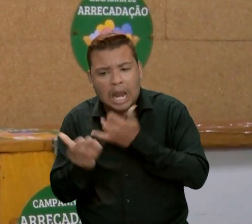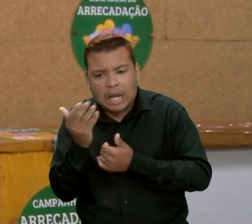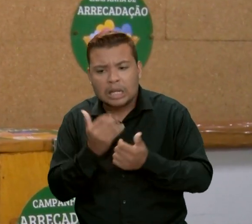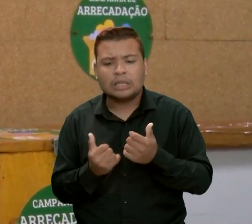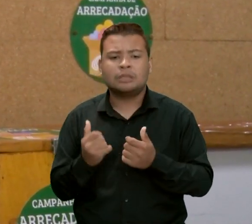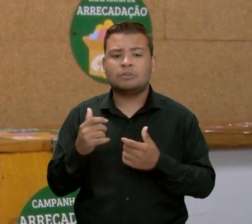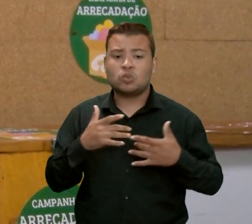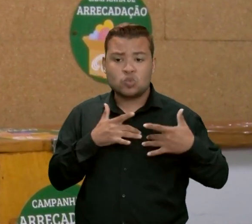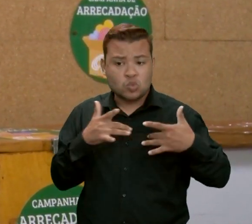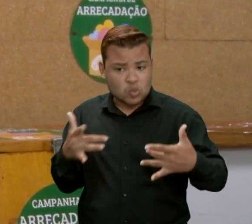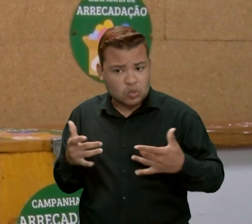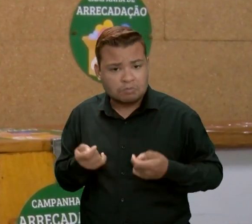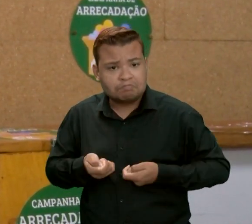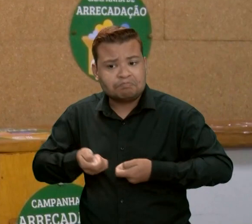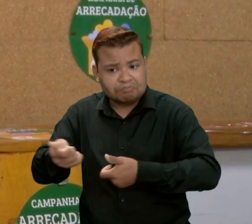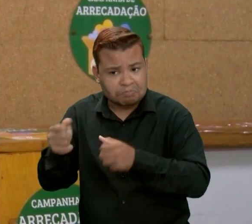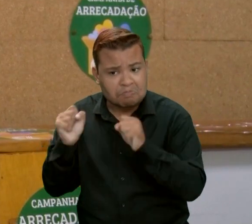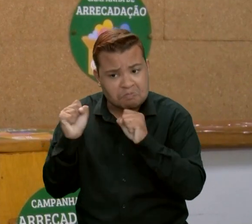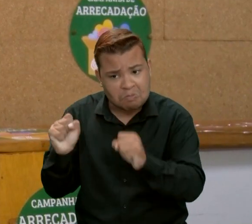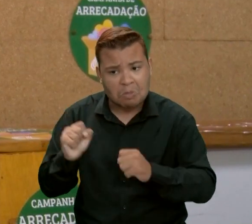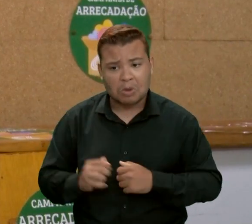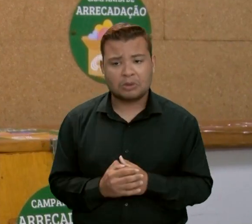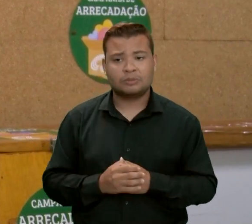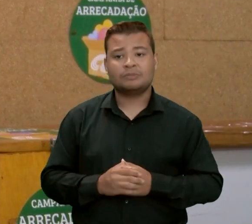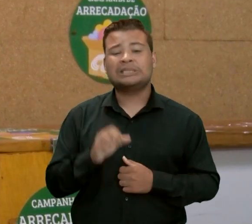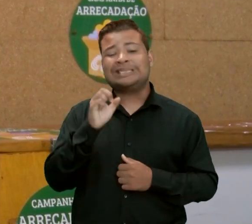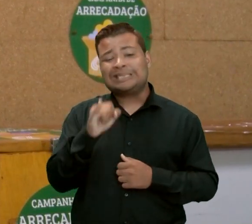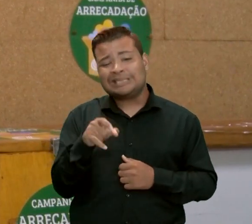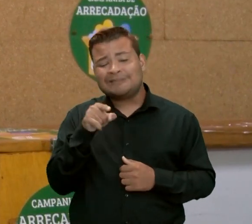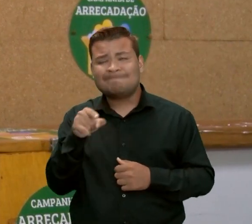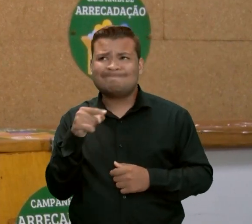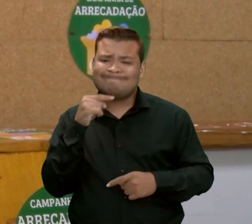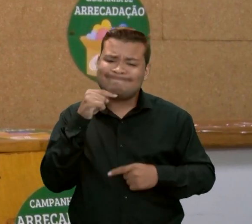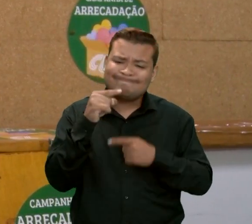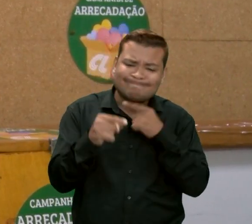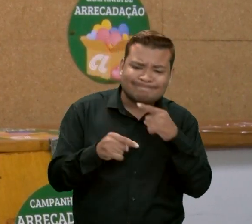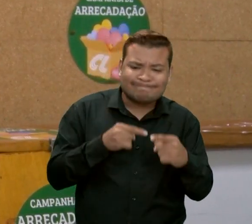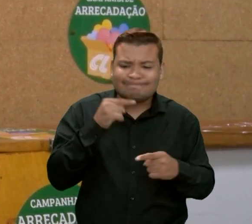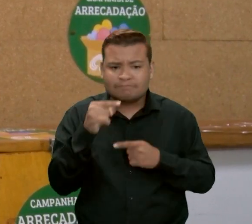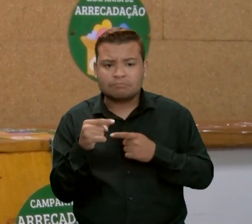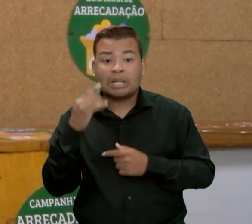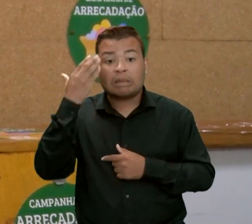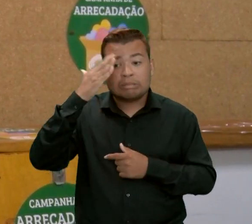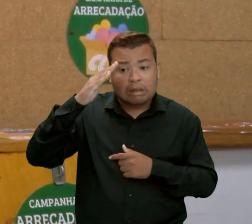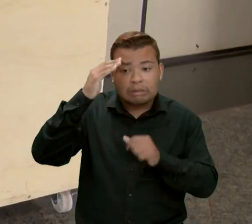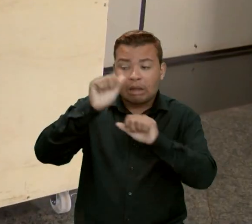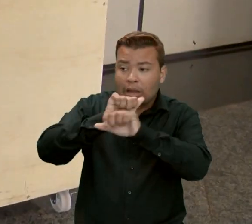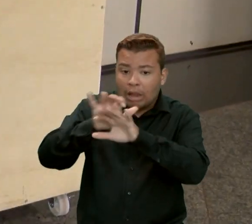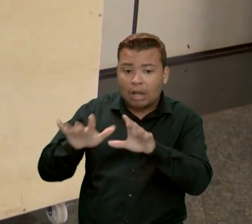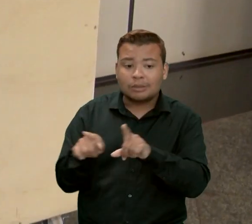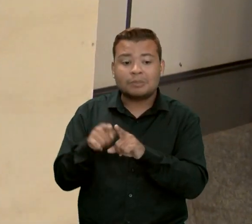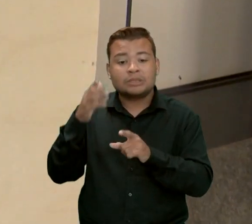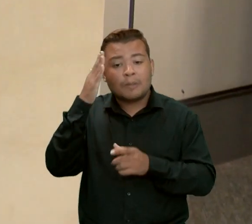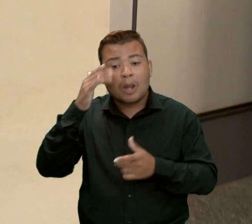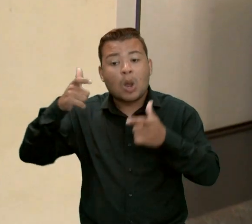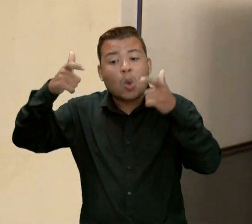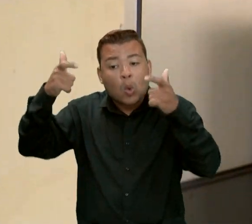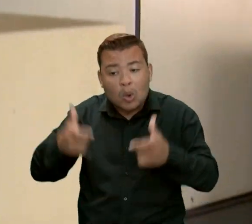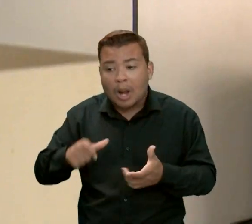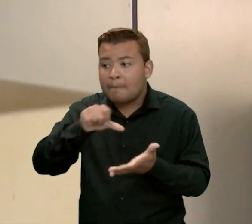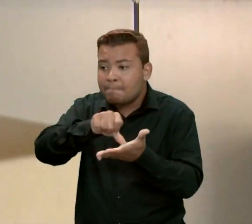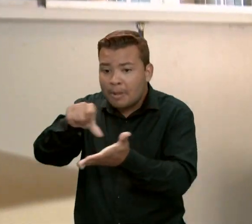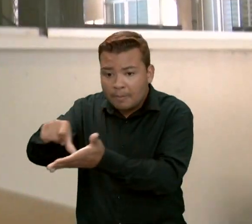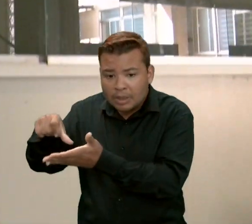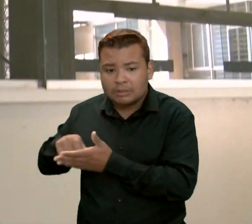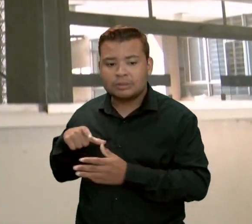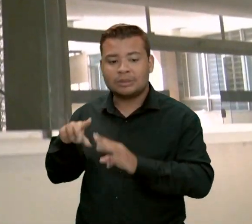sua doação, tá bom? E aí, se você tiver alguma dúvida, quer conhecer um pouco mais, ver o endereço de onde estão esses pontos de coleta,